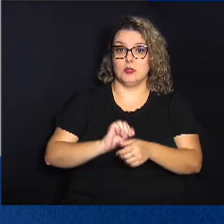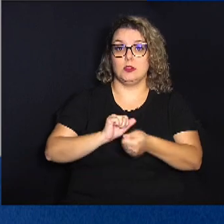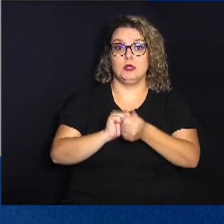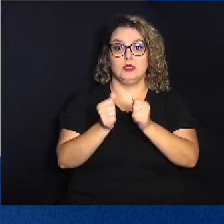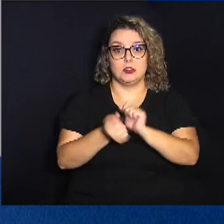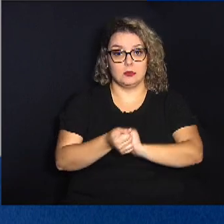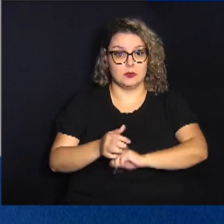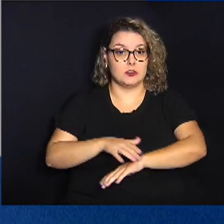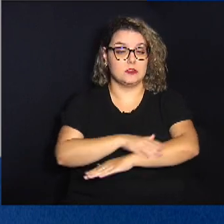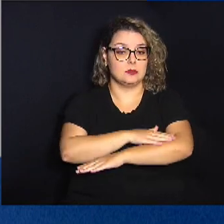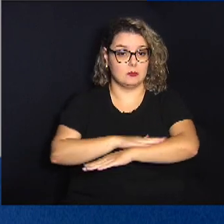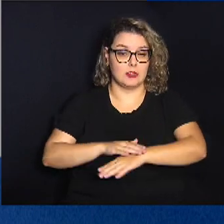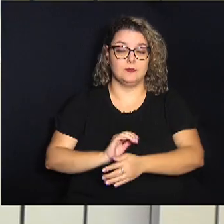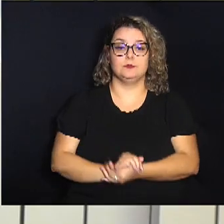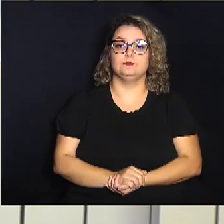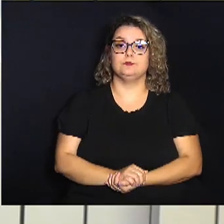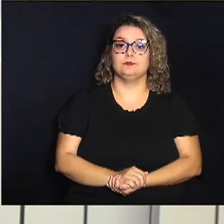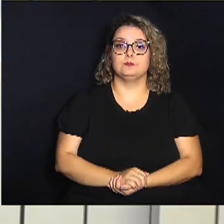da pele.